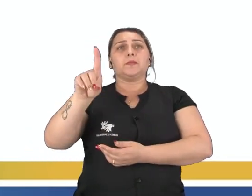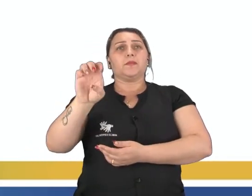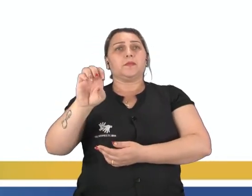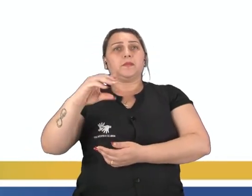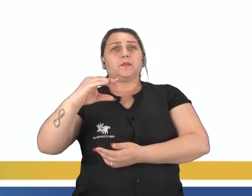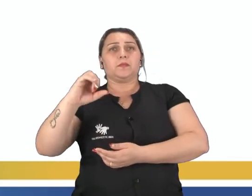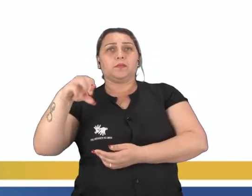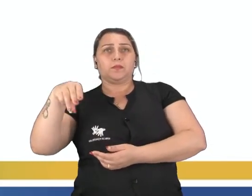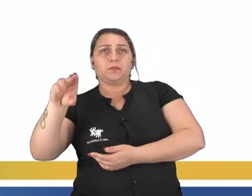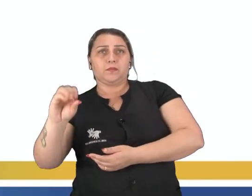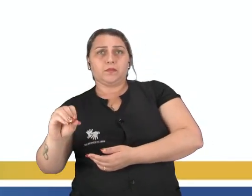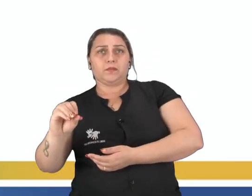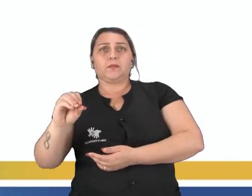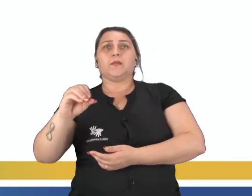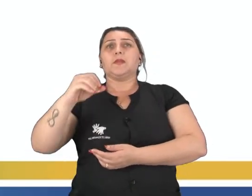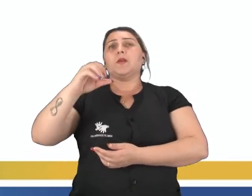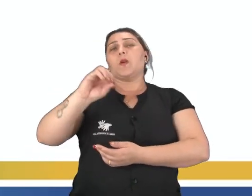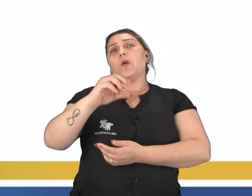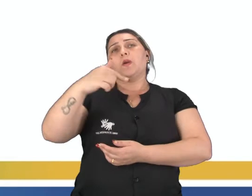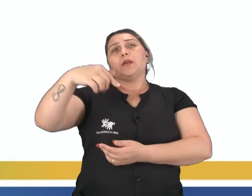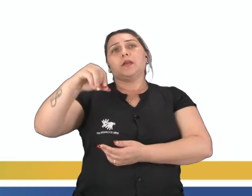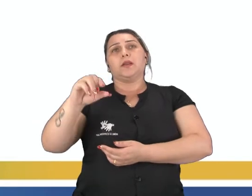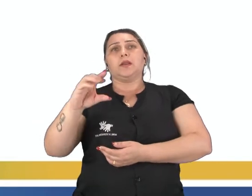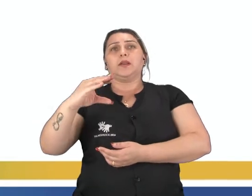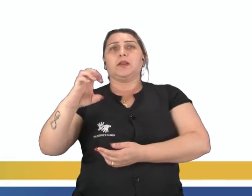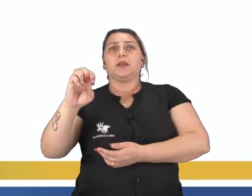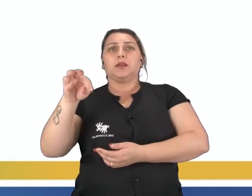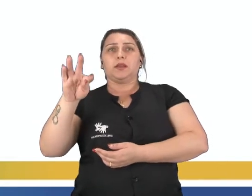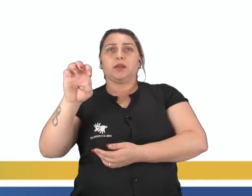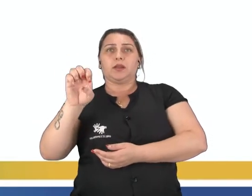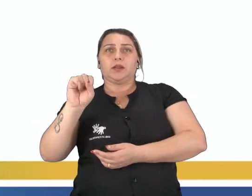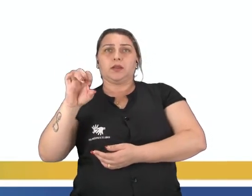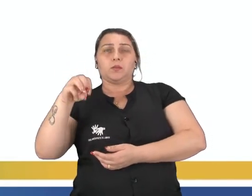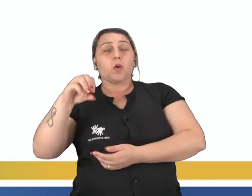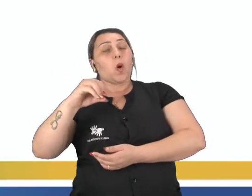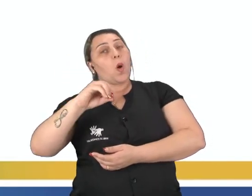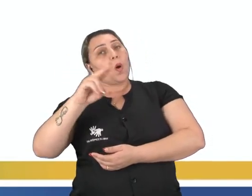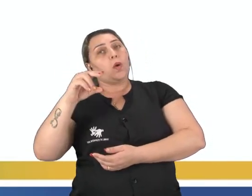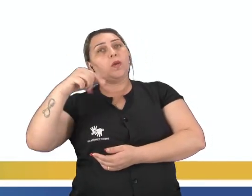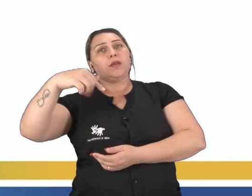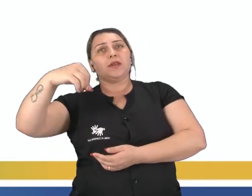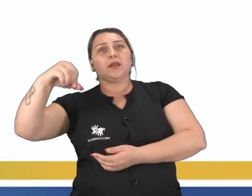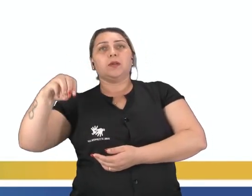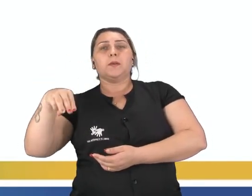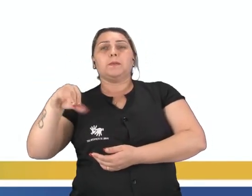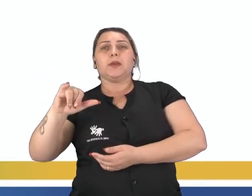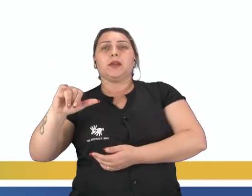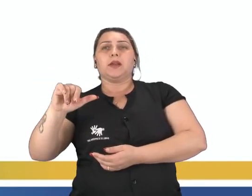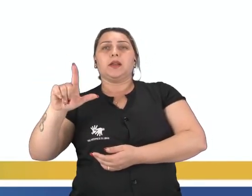ele equivale a 7 décimos ou 70 centésimos ou 700 milésimos.